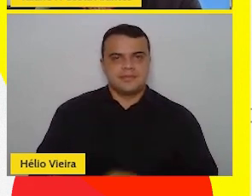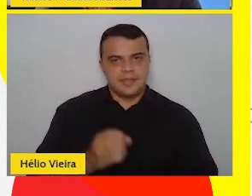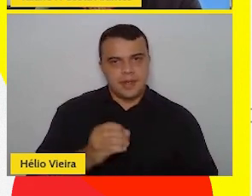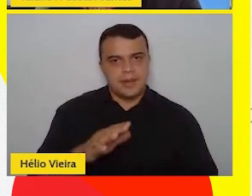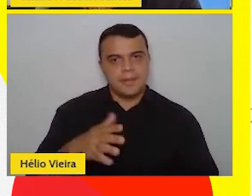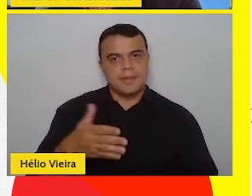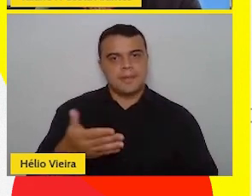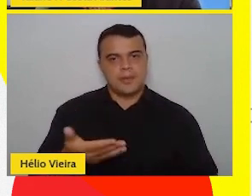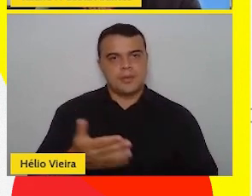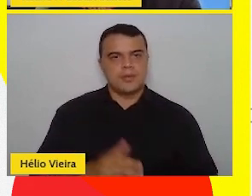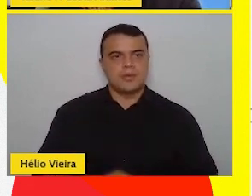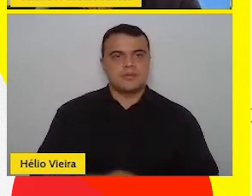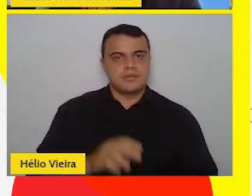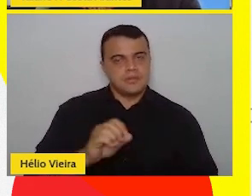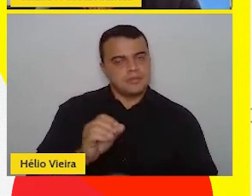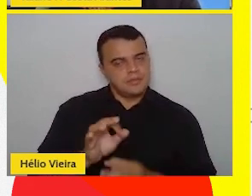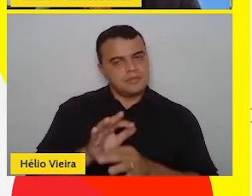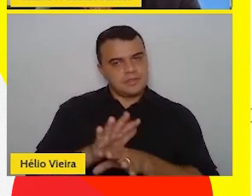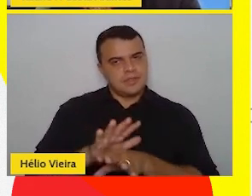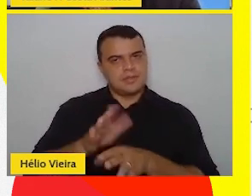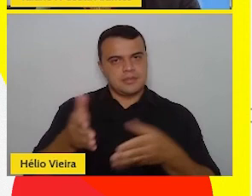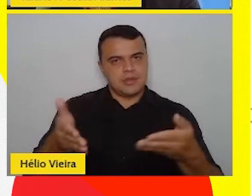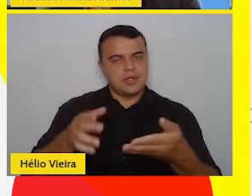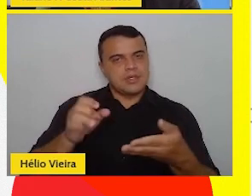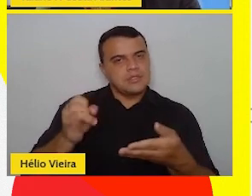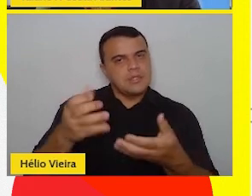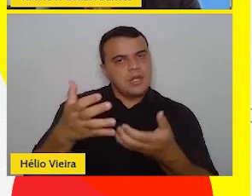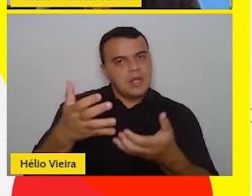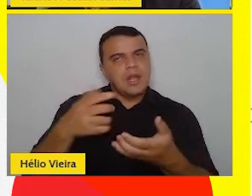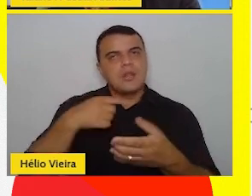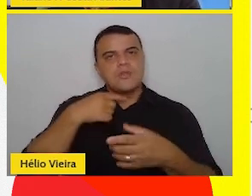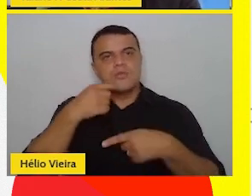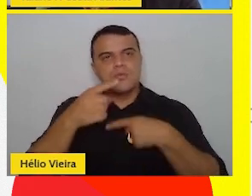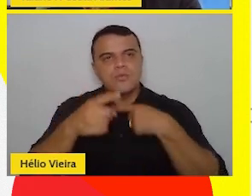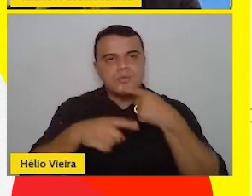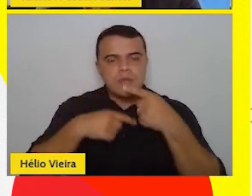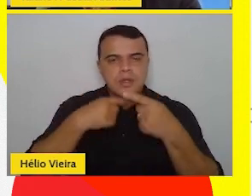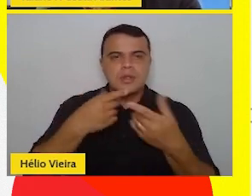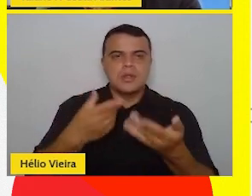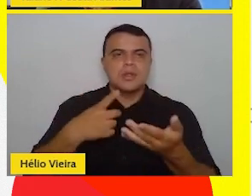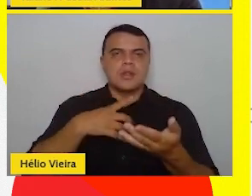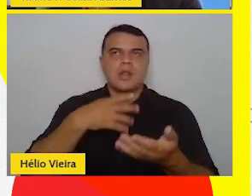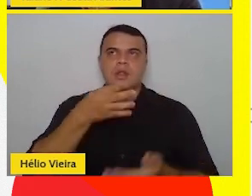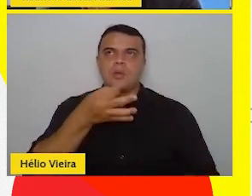Bom, ficamos por aqui. Quem quiser deixar suas dúvidas,